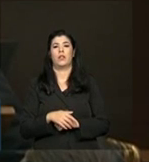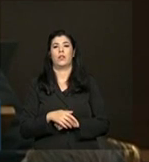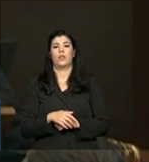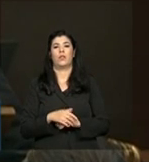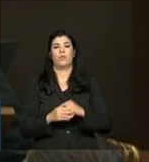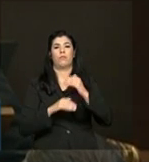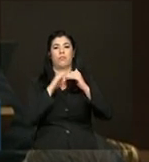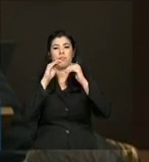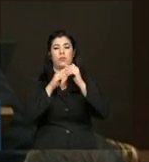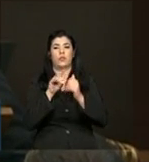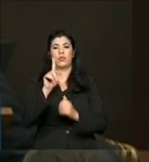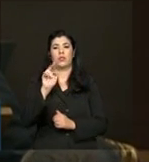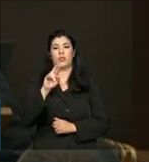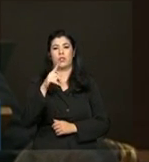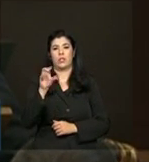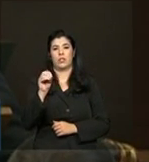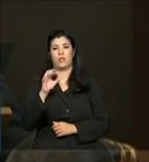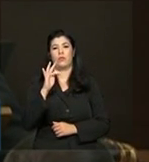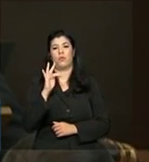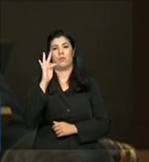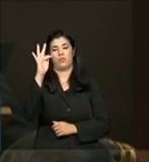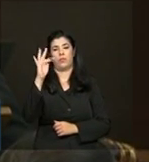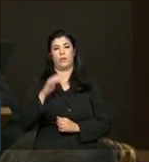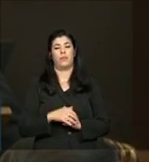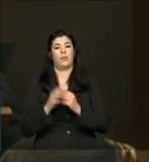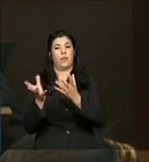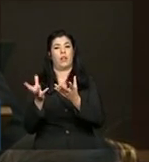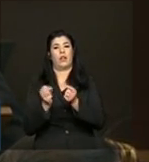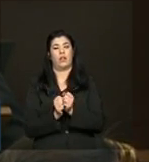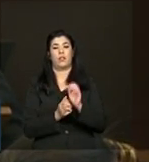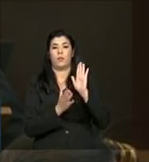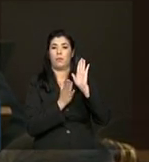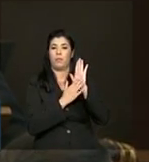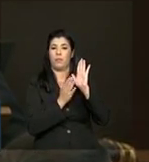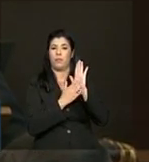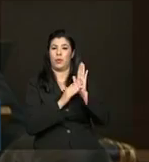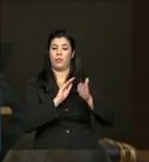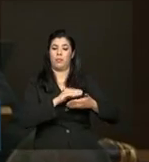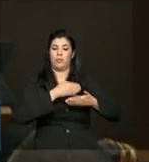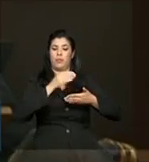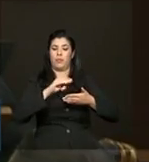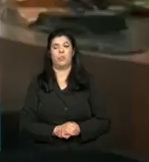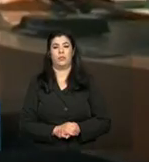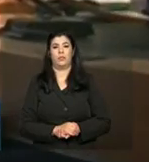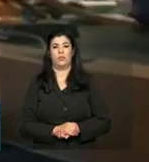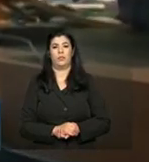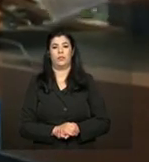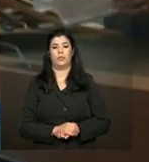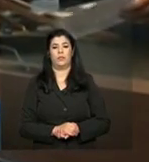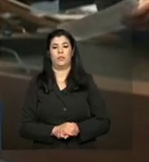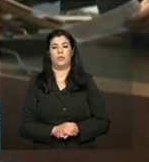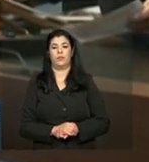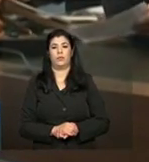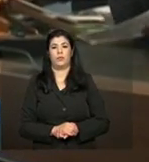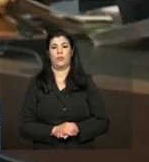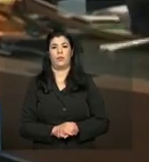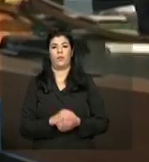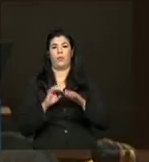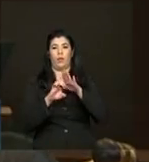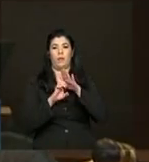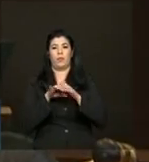Geração Futuro. Aceito proposta mediante entrega de envelopes para o leilão do lote F, senhores. Corretora